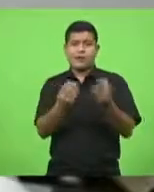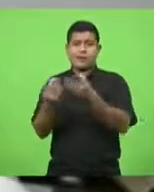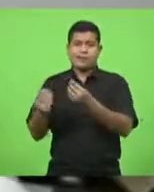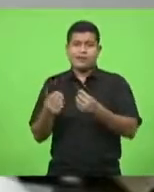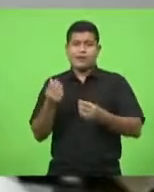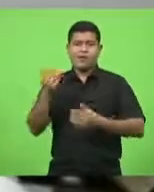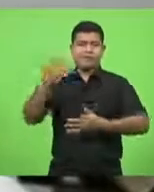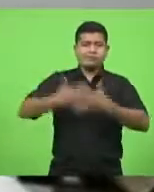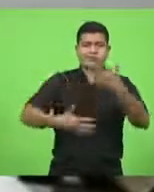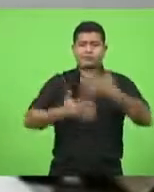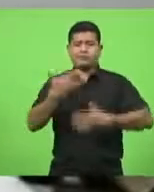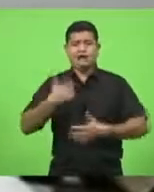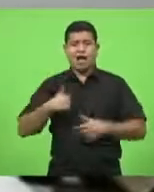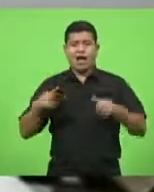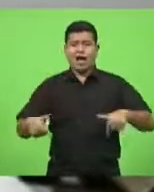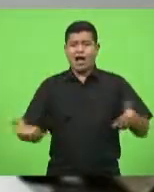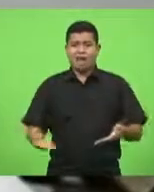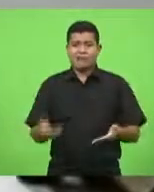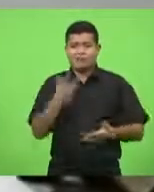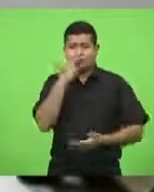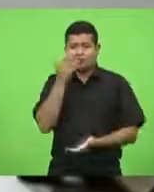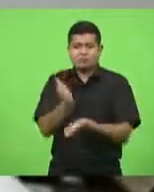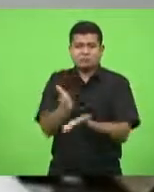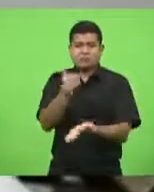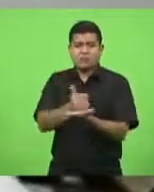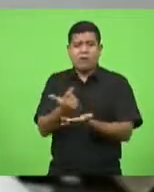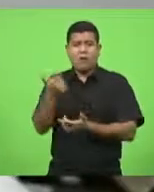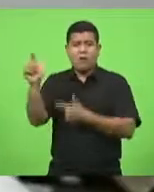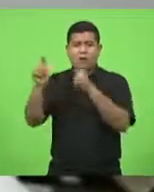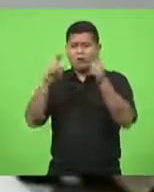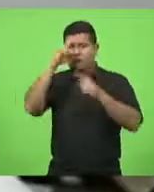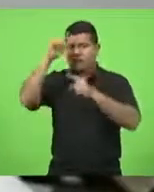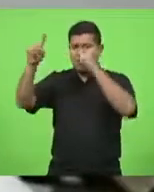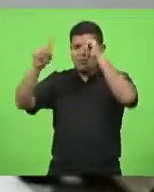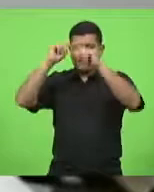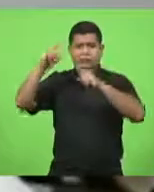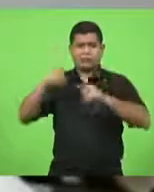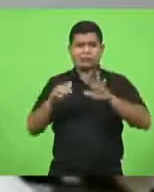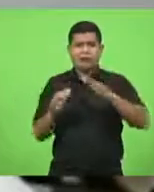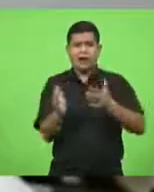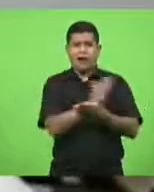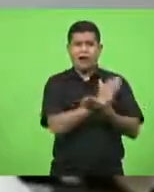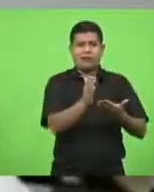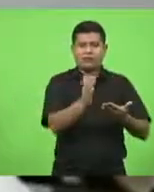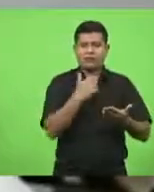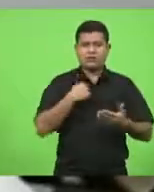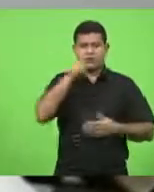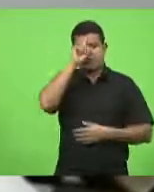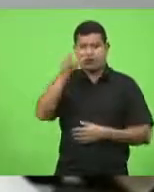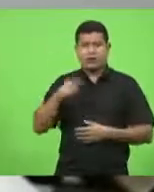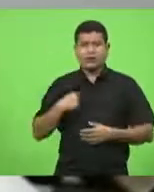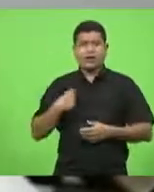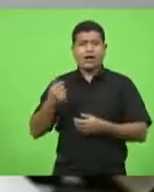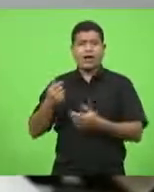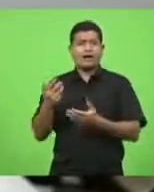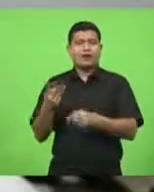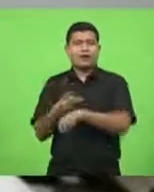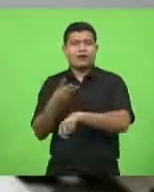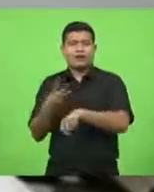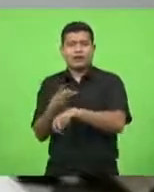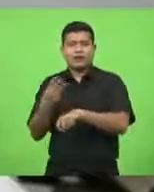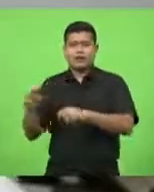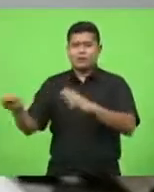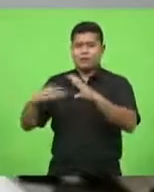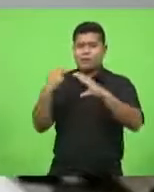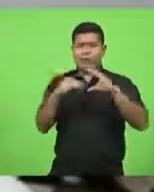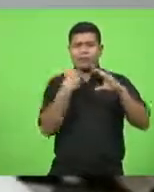tão dividido como agora. Um manda, outro desmanda, a lista do WhatsApp manda dar o remédio X, outro